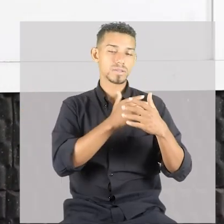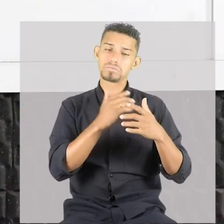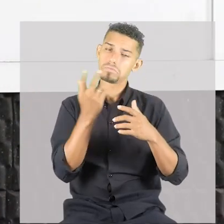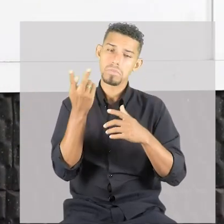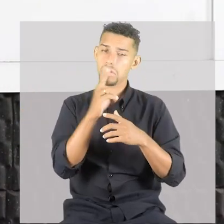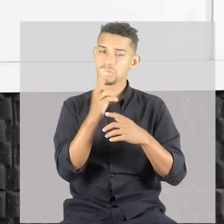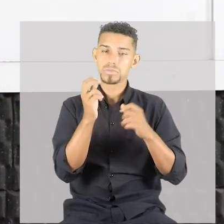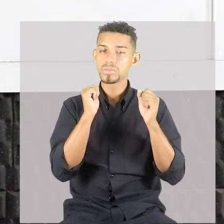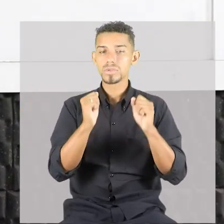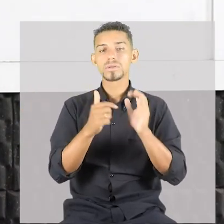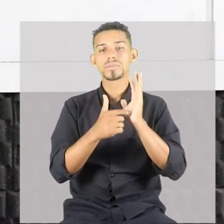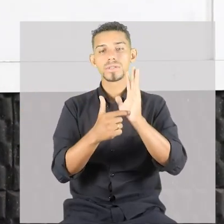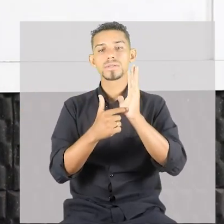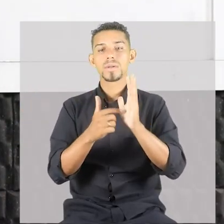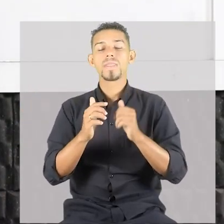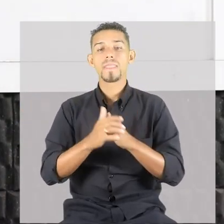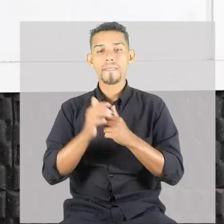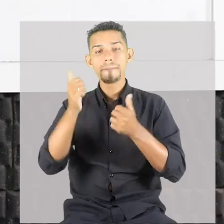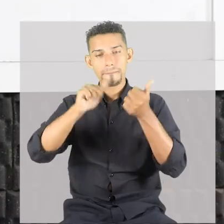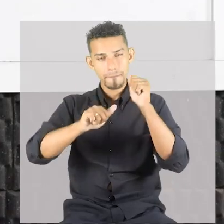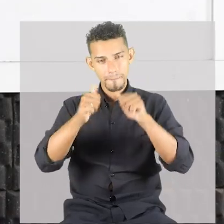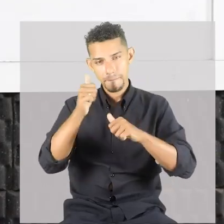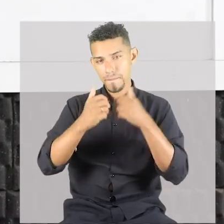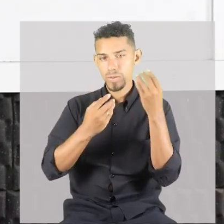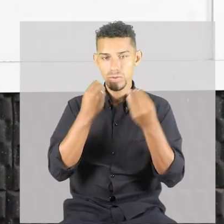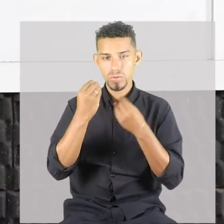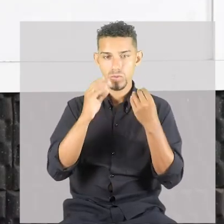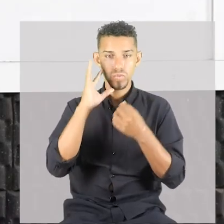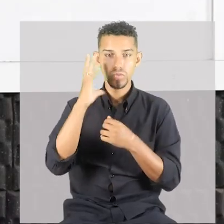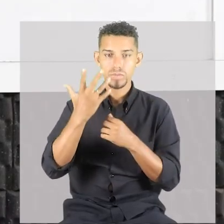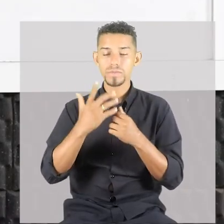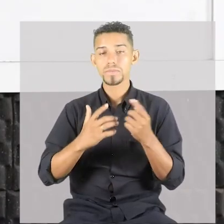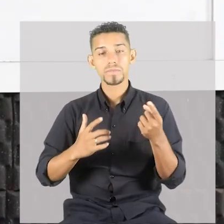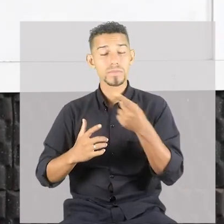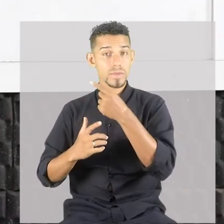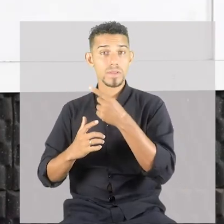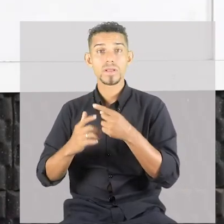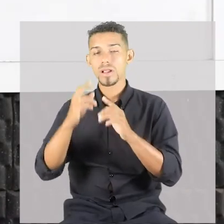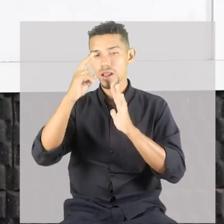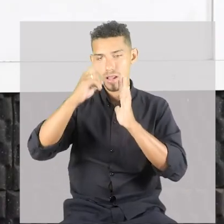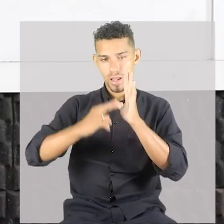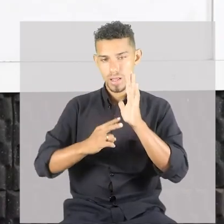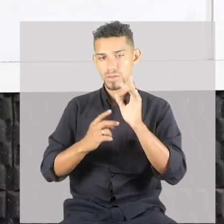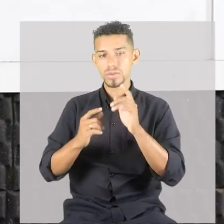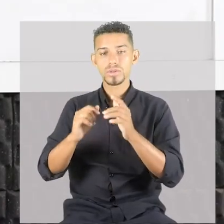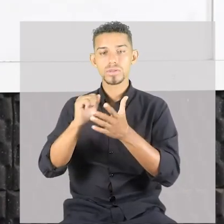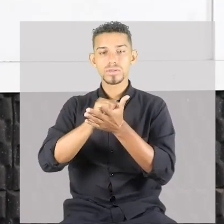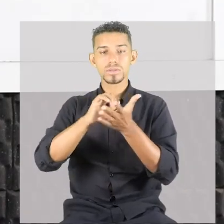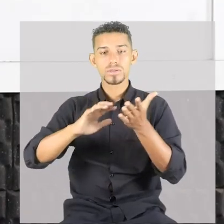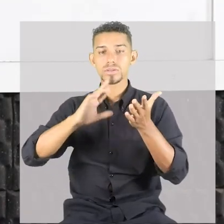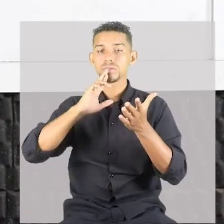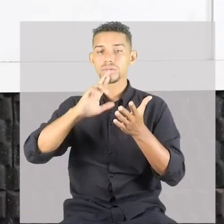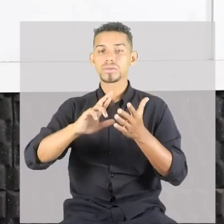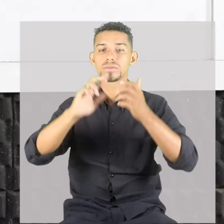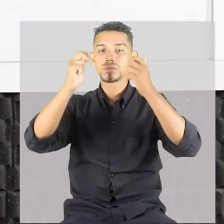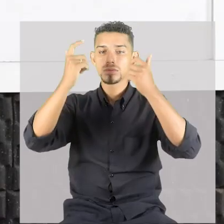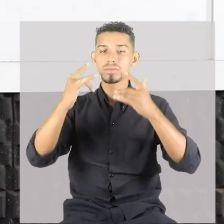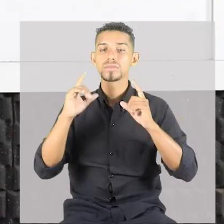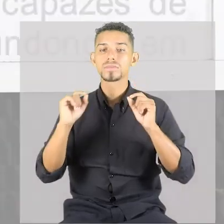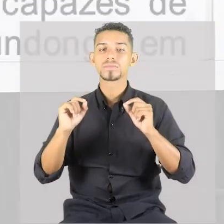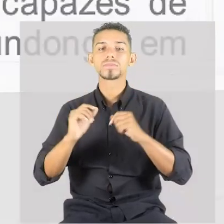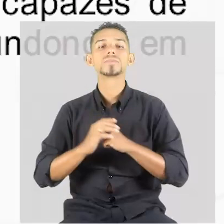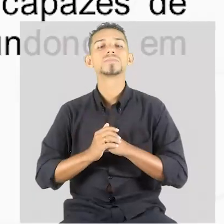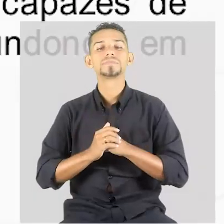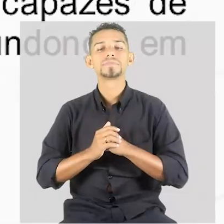questões, tá certo? Então, vamos analisar como é que isso pode aparecer pra gente? Lê aqui comigo essa questão que fala o